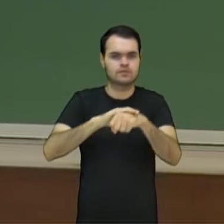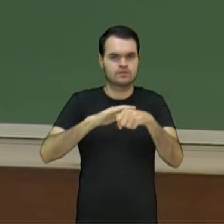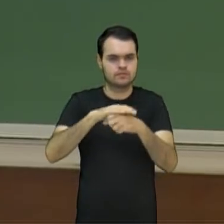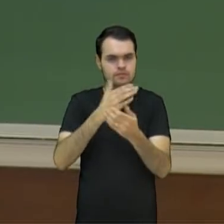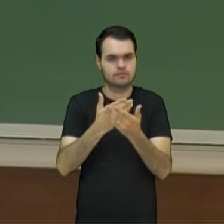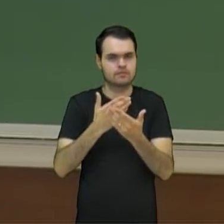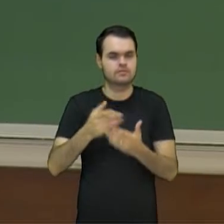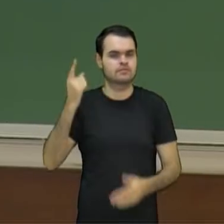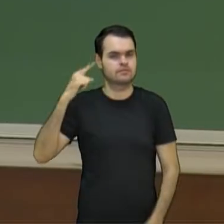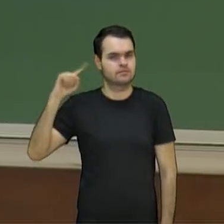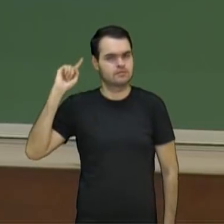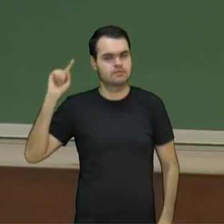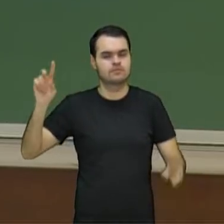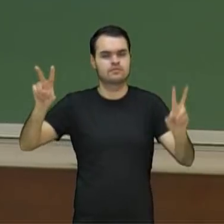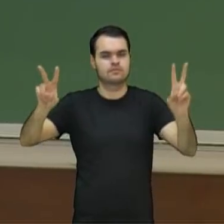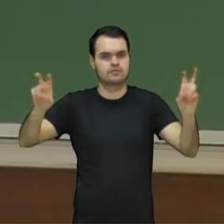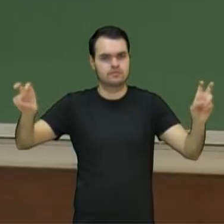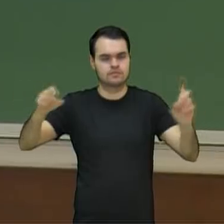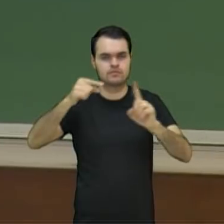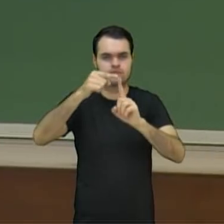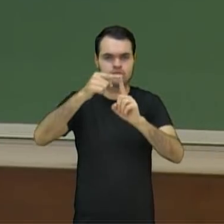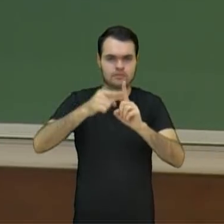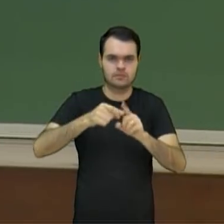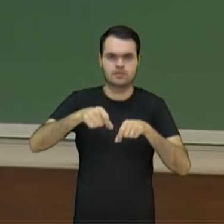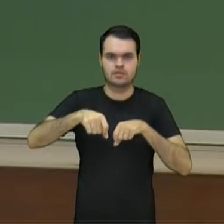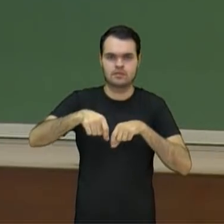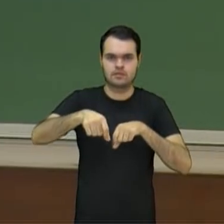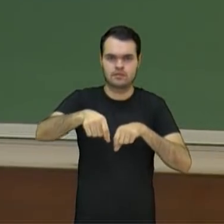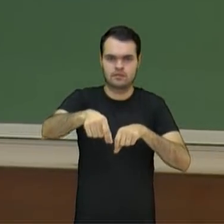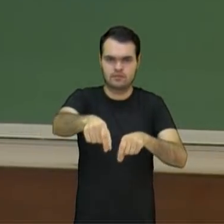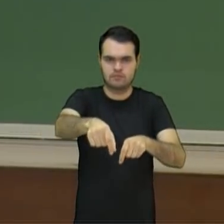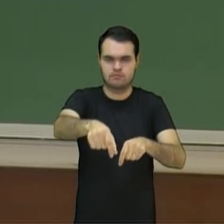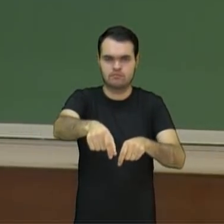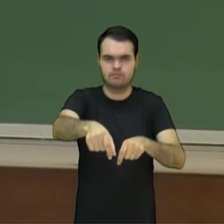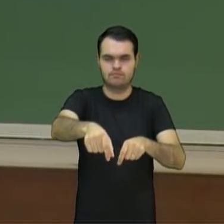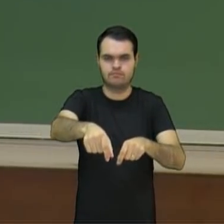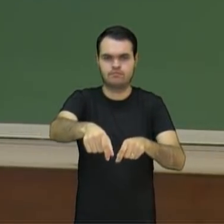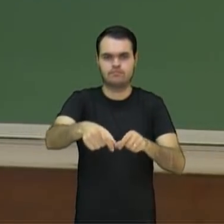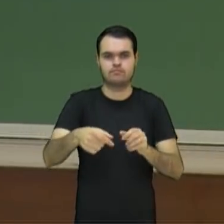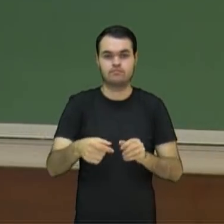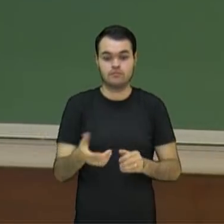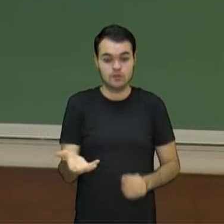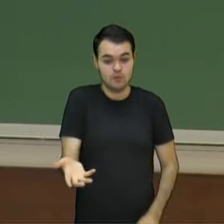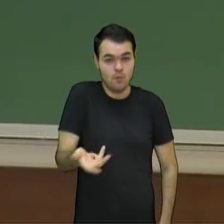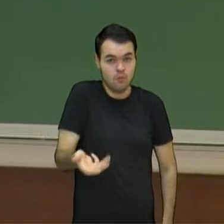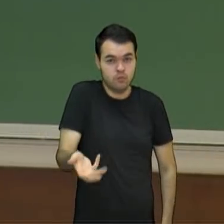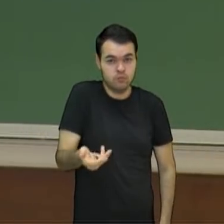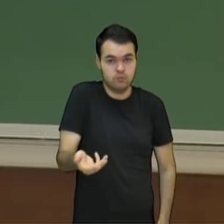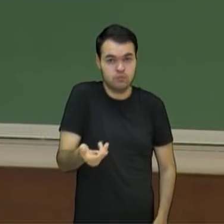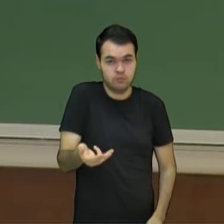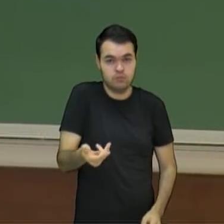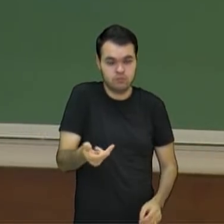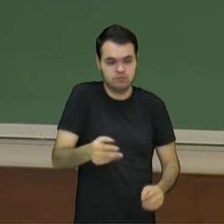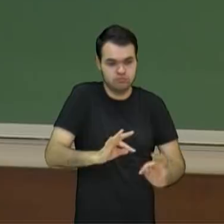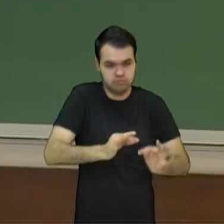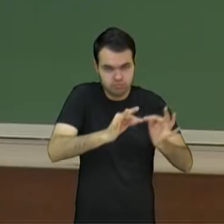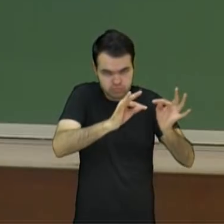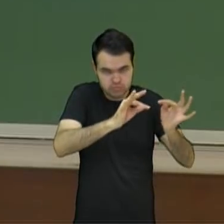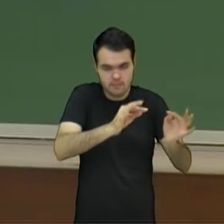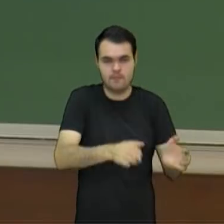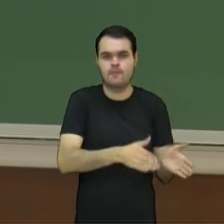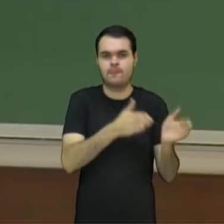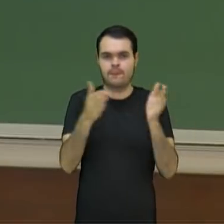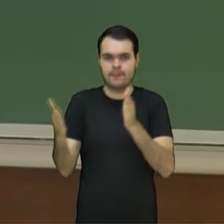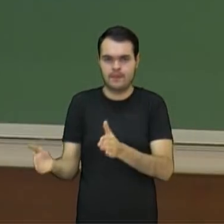aula anterior sobre agricultura intensiva e agricultura extensiva.